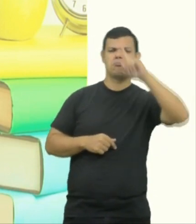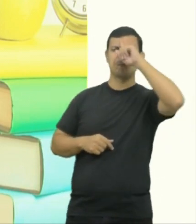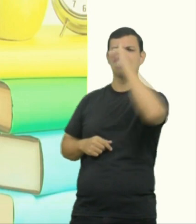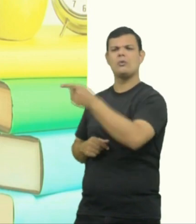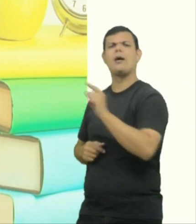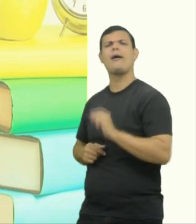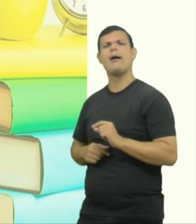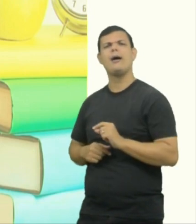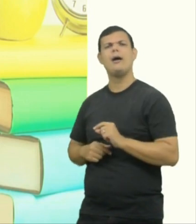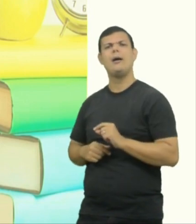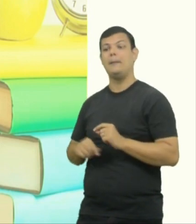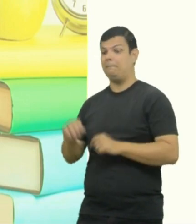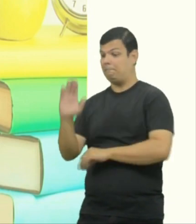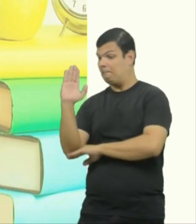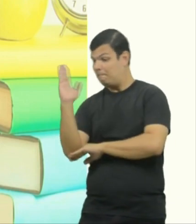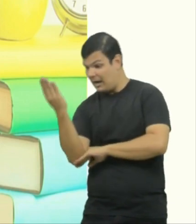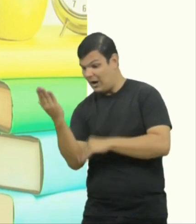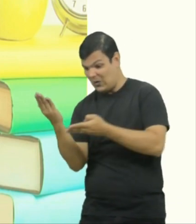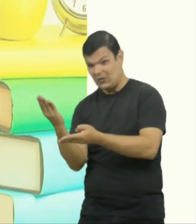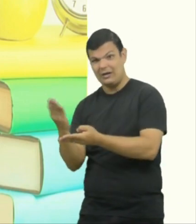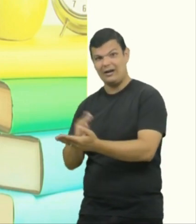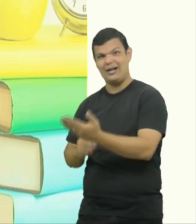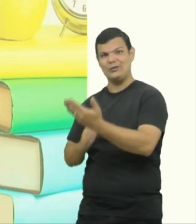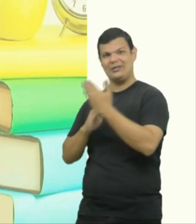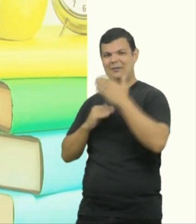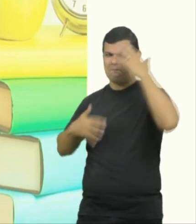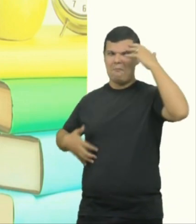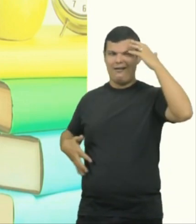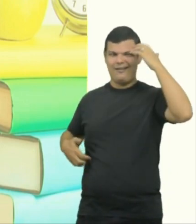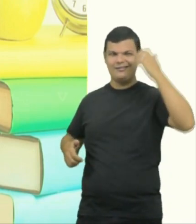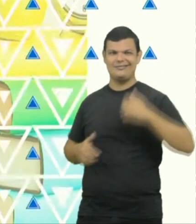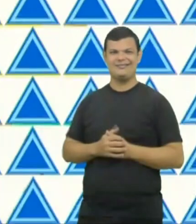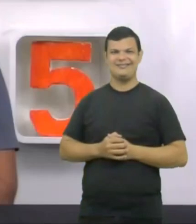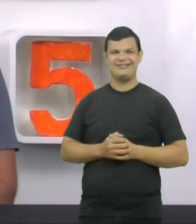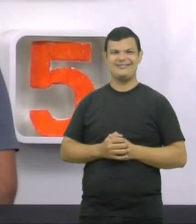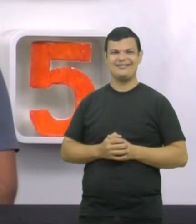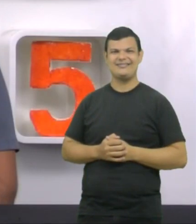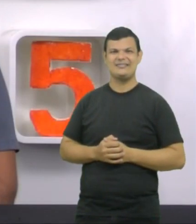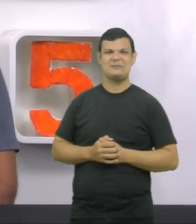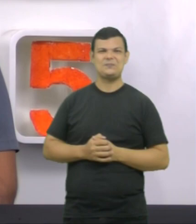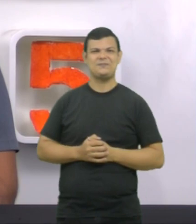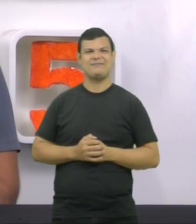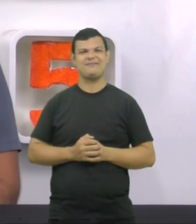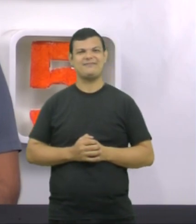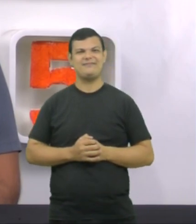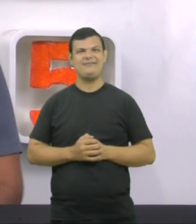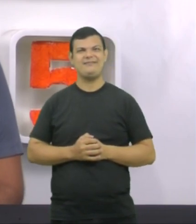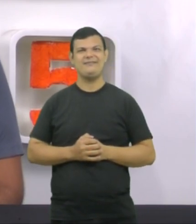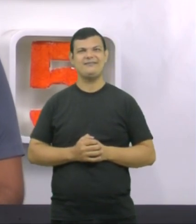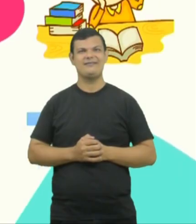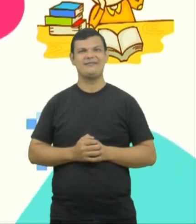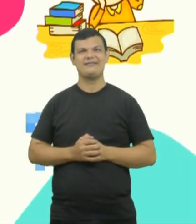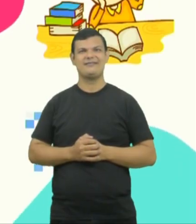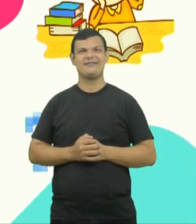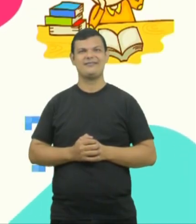ao delegado. E o delegado chamou o lenhador. E o lenhador carregava